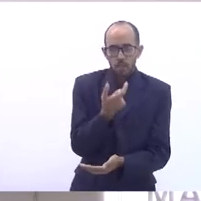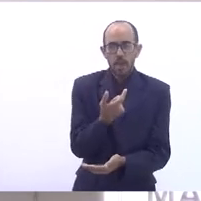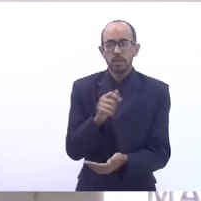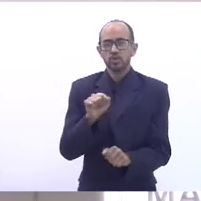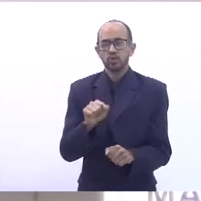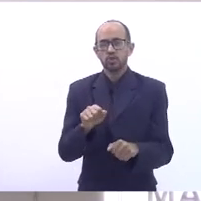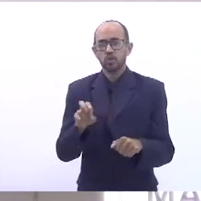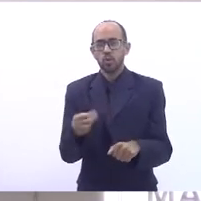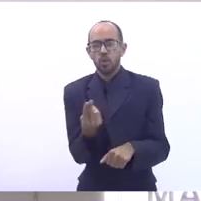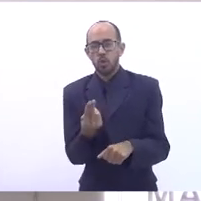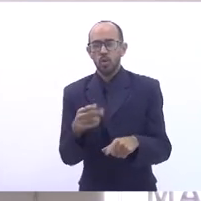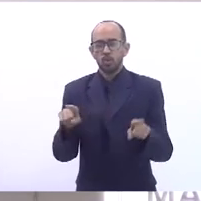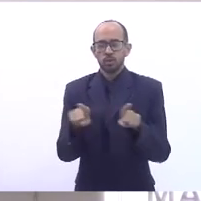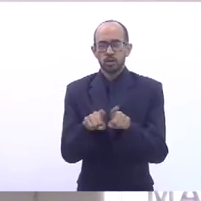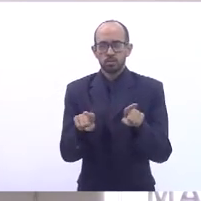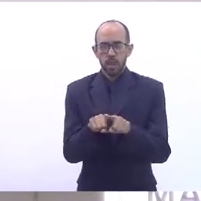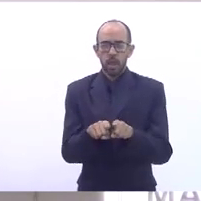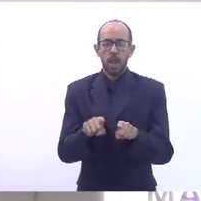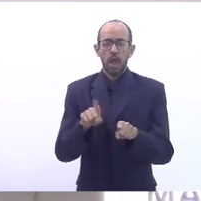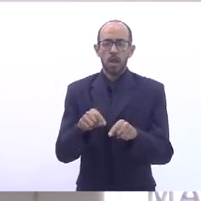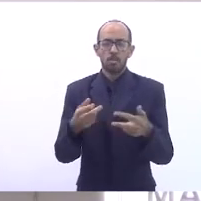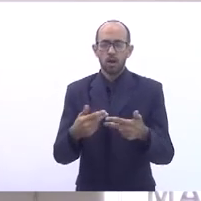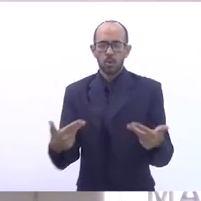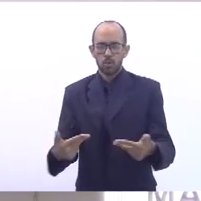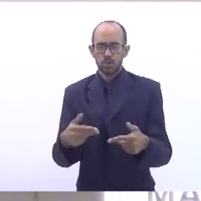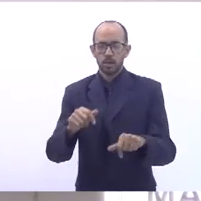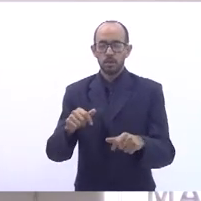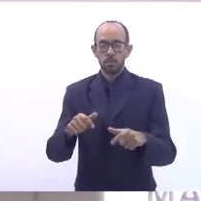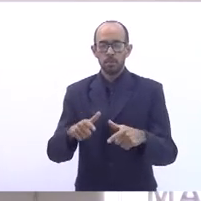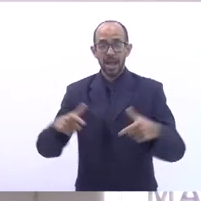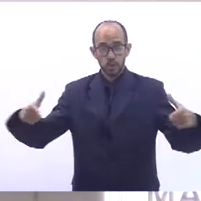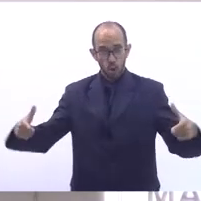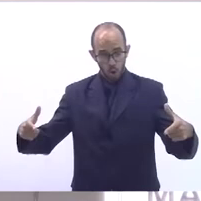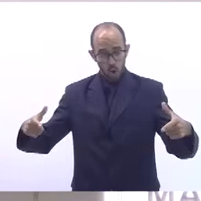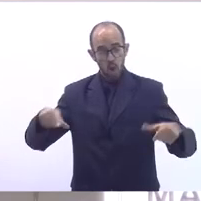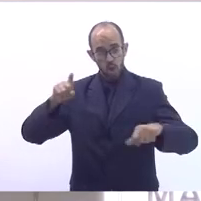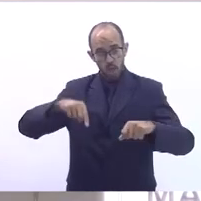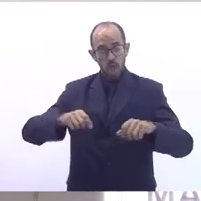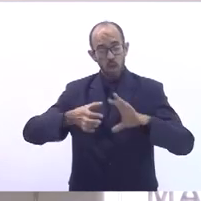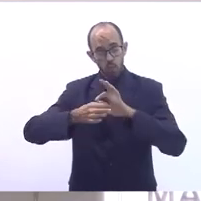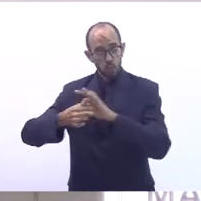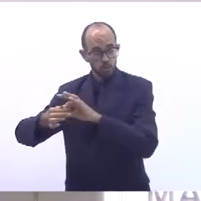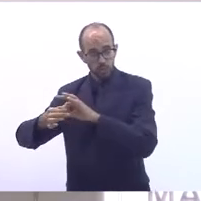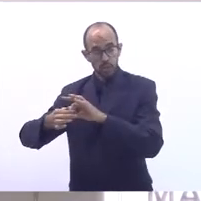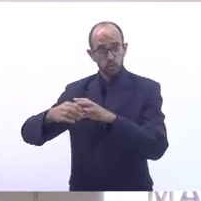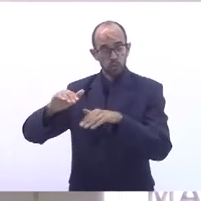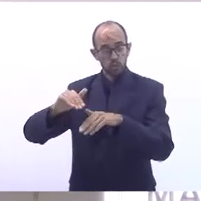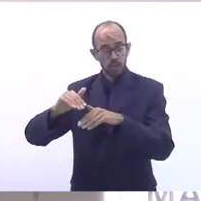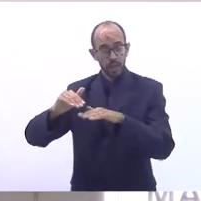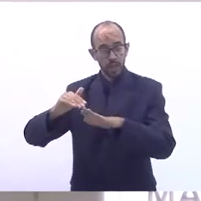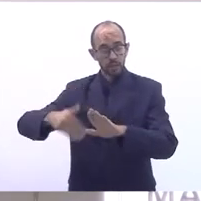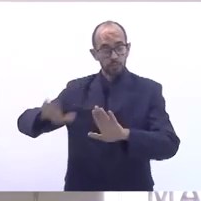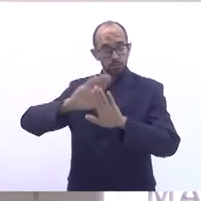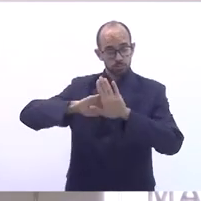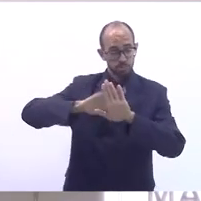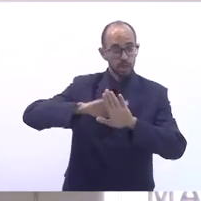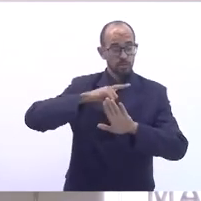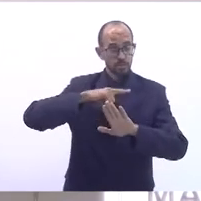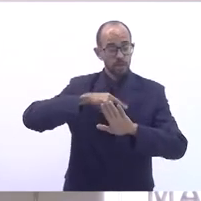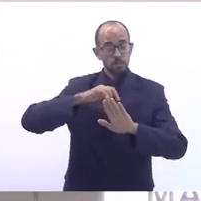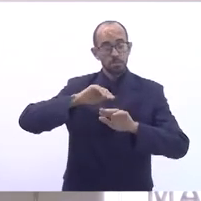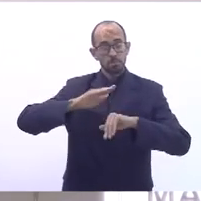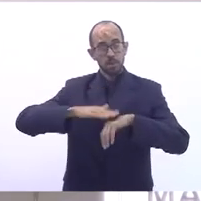pessoas então é uma coisa muito maior é um universo muito muito maior e